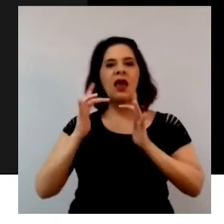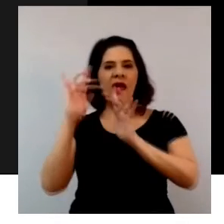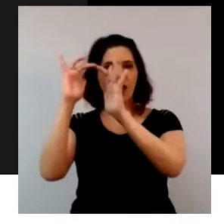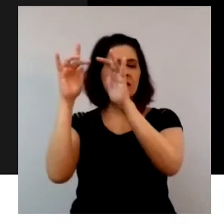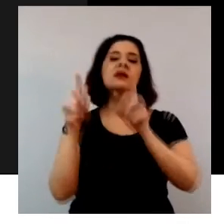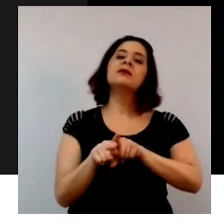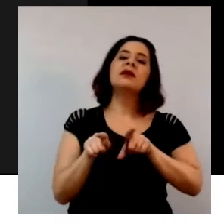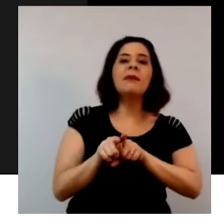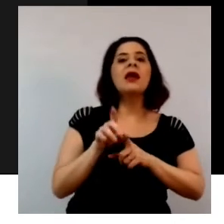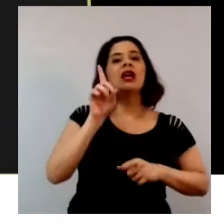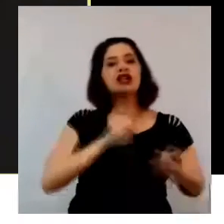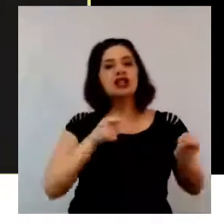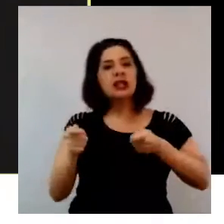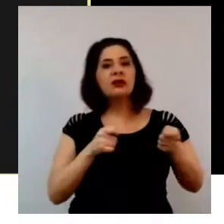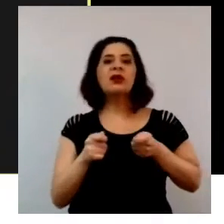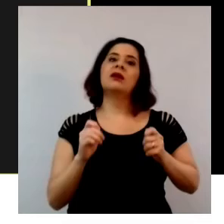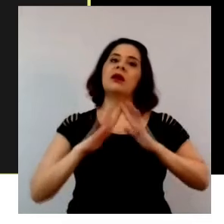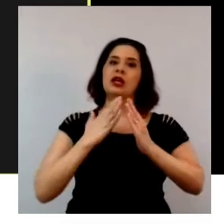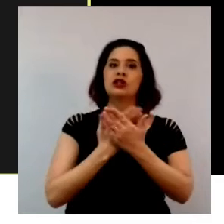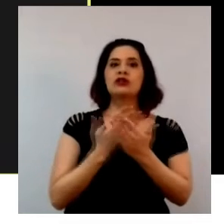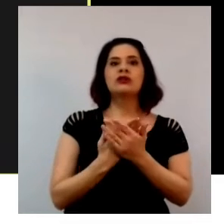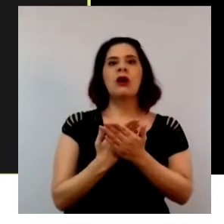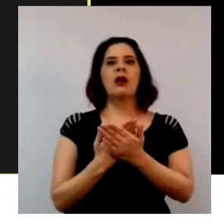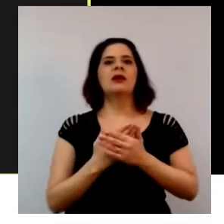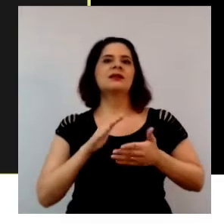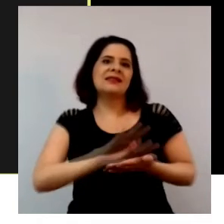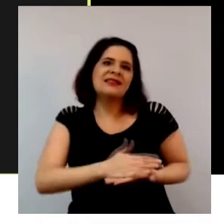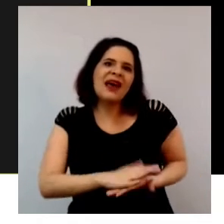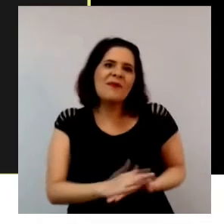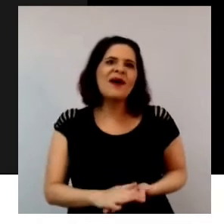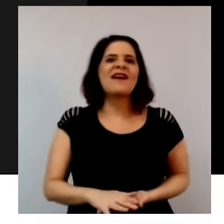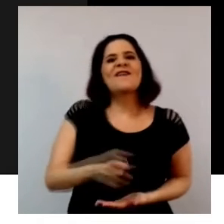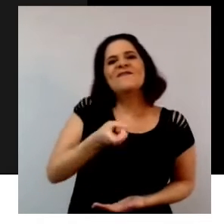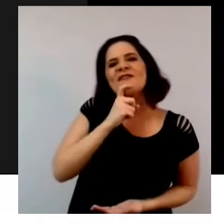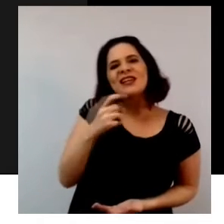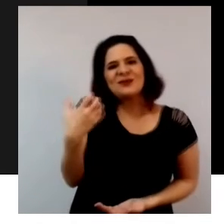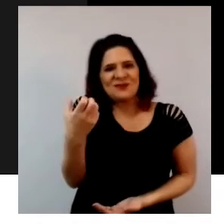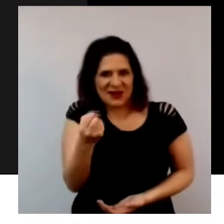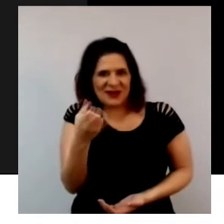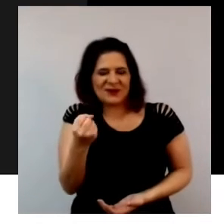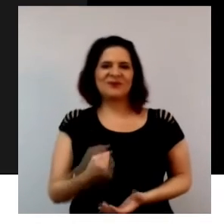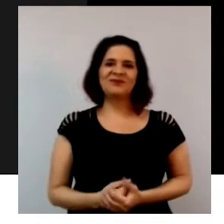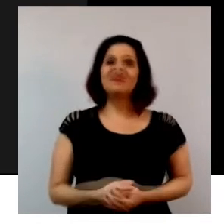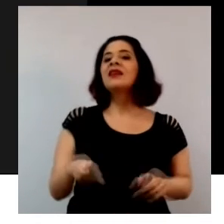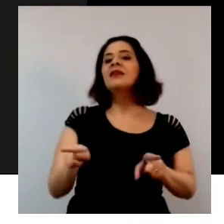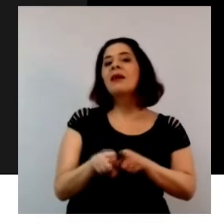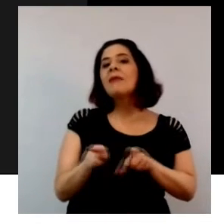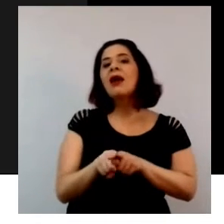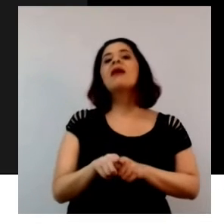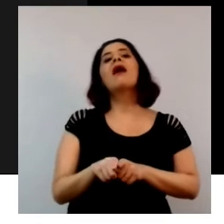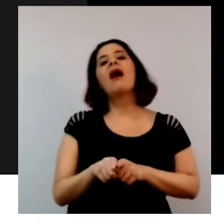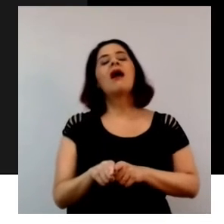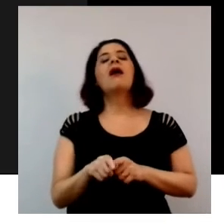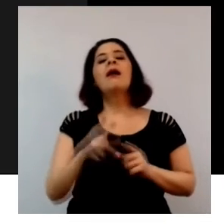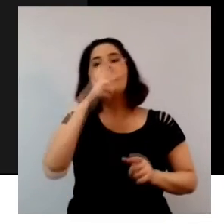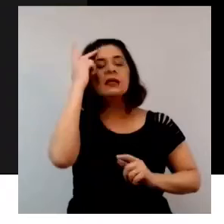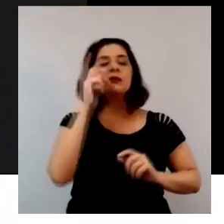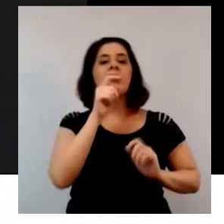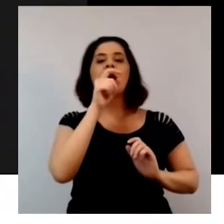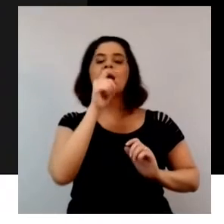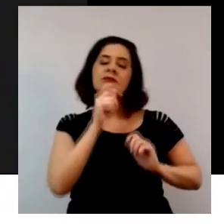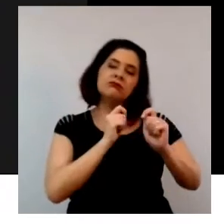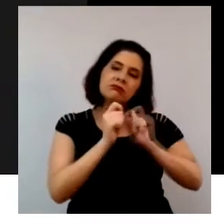Branco. Oi, gente. Pedro também é colunista da Mídia Ninja e colaborador do Yahoo Notícias e do UOL. Bem-vindo,